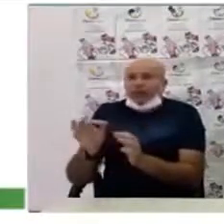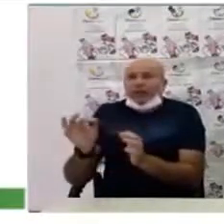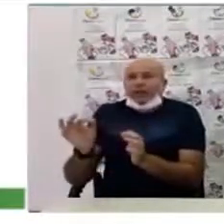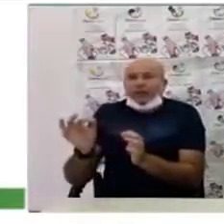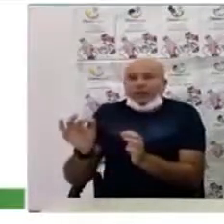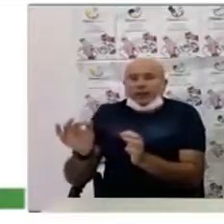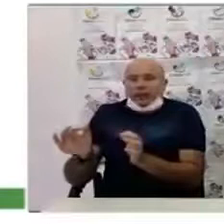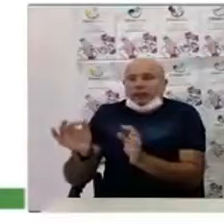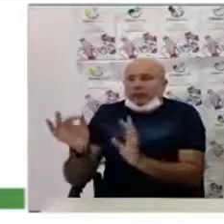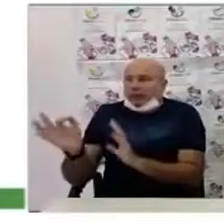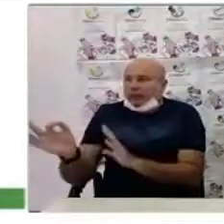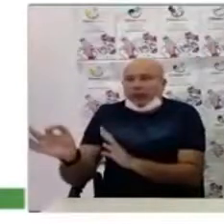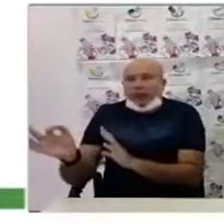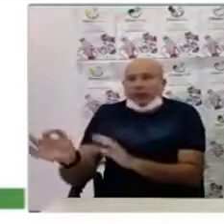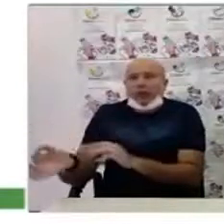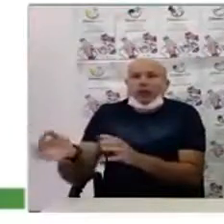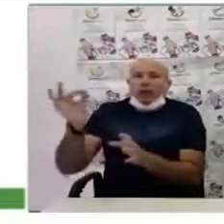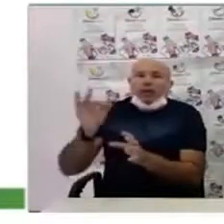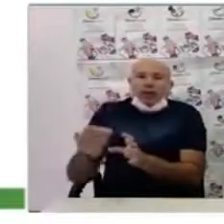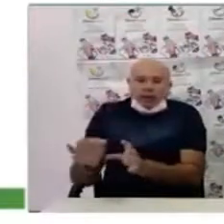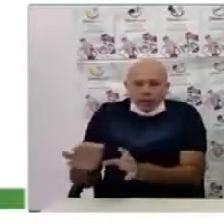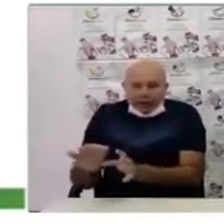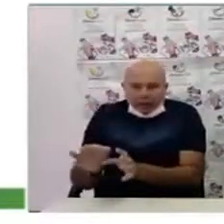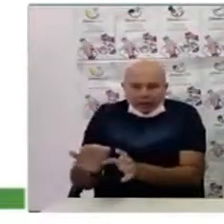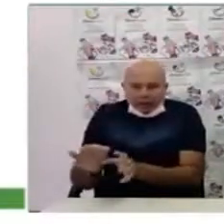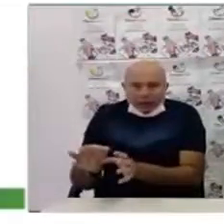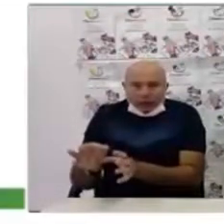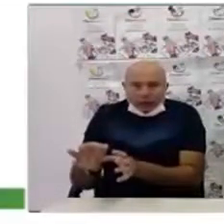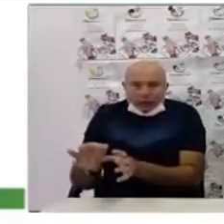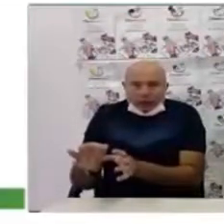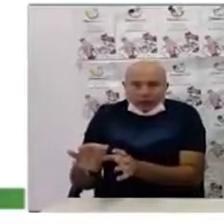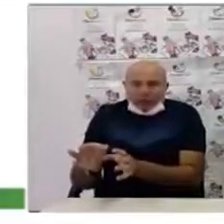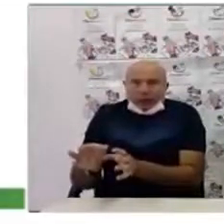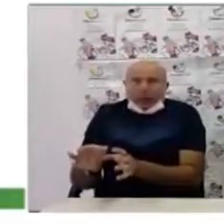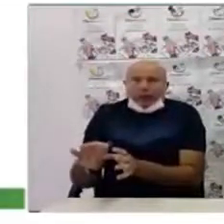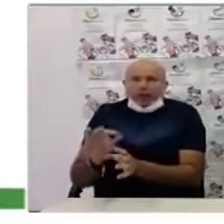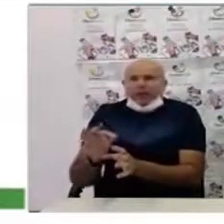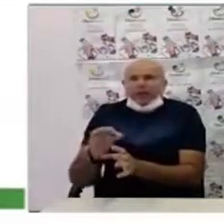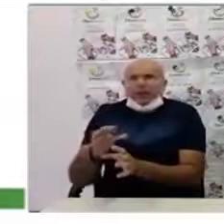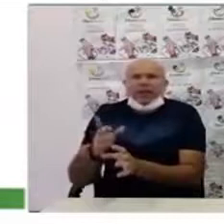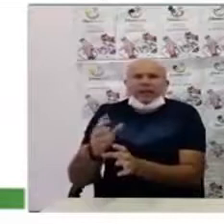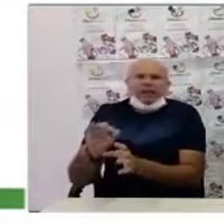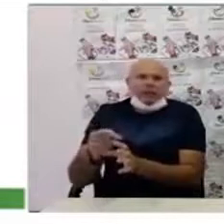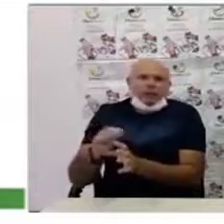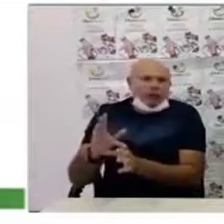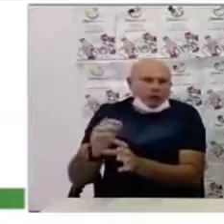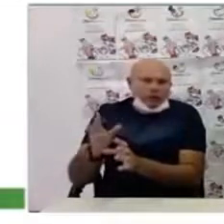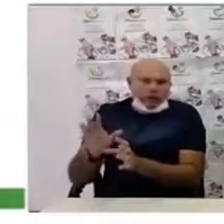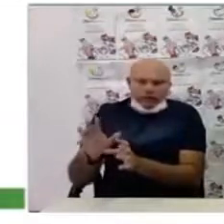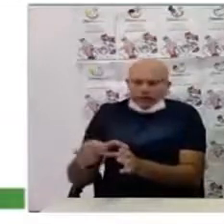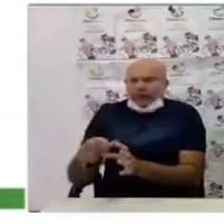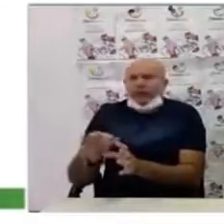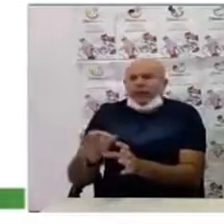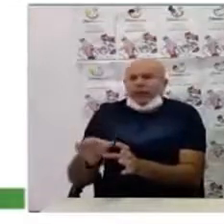limpa aquele material, deixa secar um pouco, mergulha lá na solução de cloreto de sódio. Deixa lá, sei lá, 1 hora ou